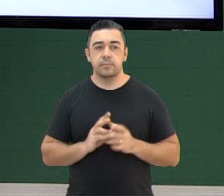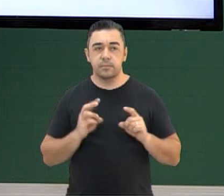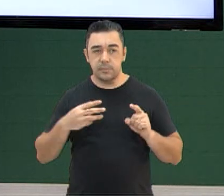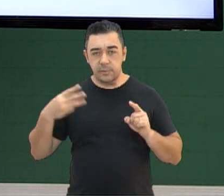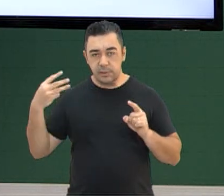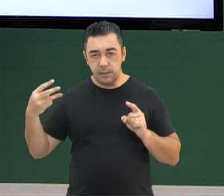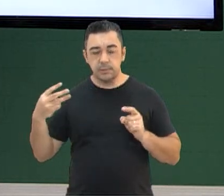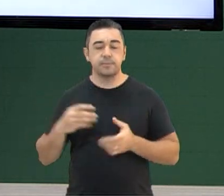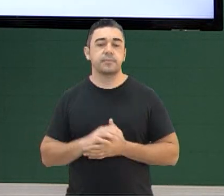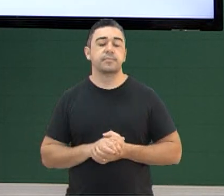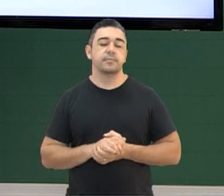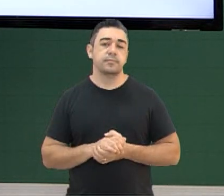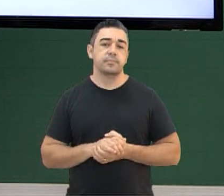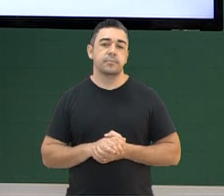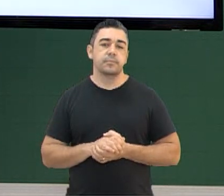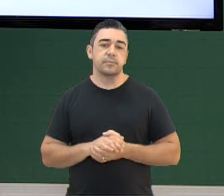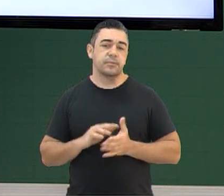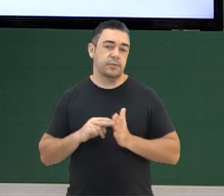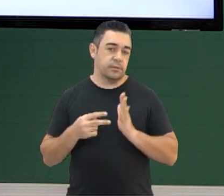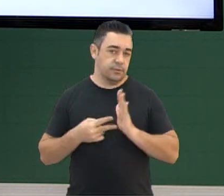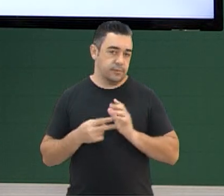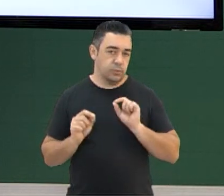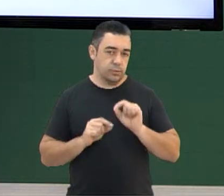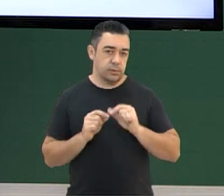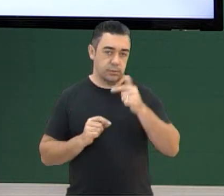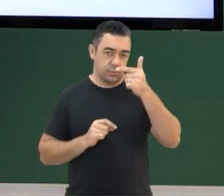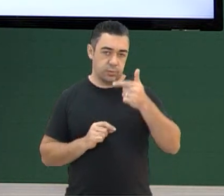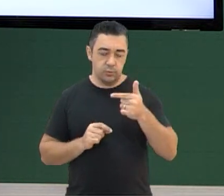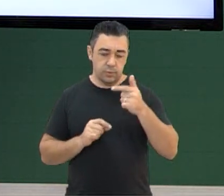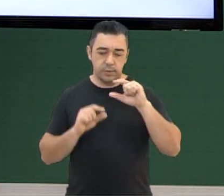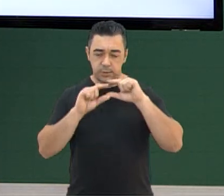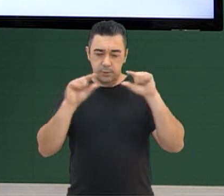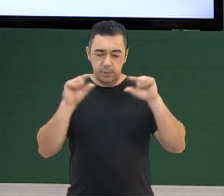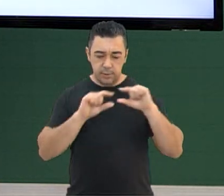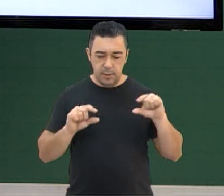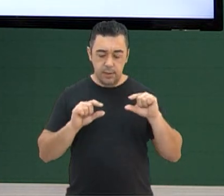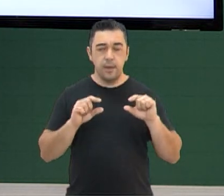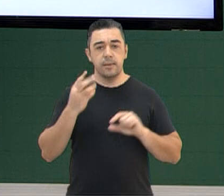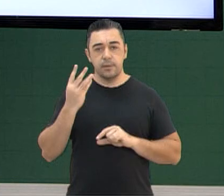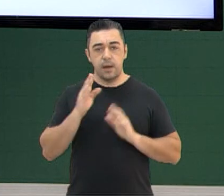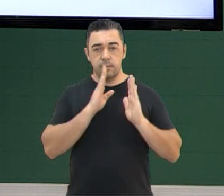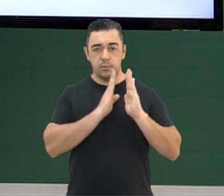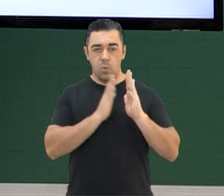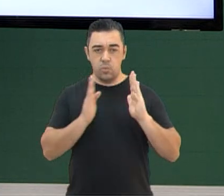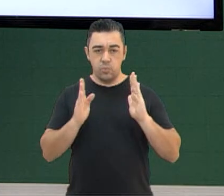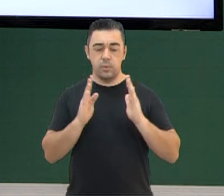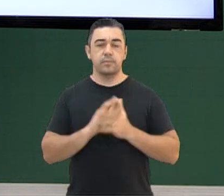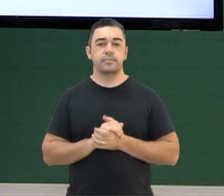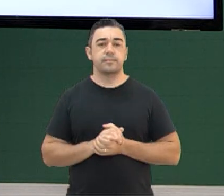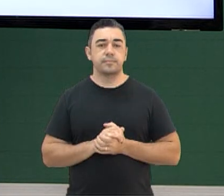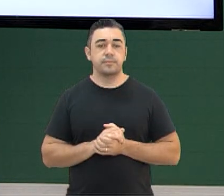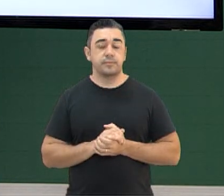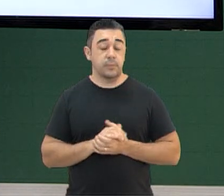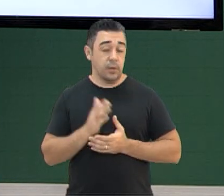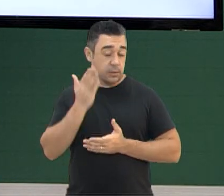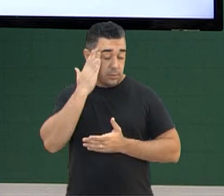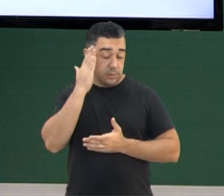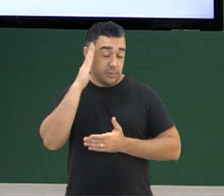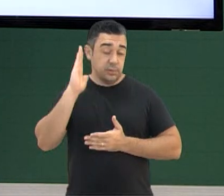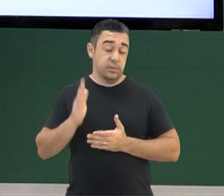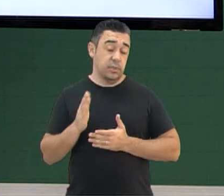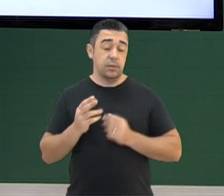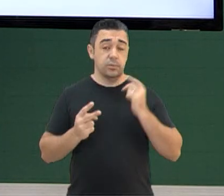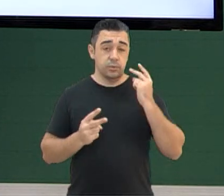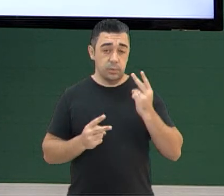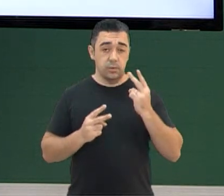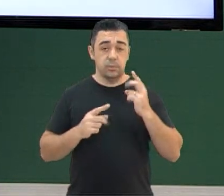o 3 aqui, que significa aqui a linha, certo? E aqui, nessa matriz, a coluna. Então, eu já poderia saber que seria uma matriz